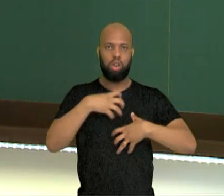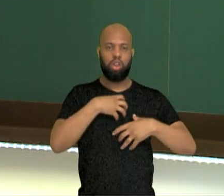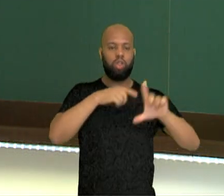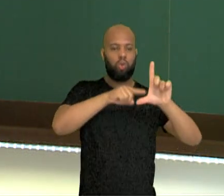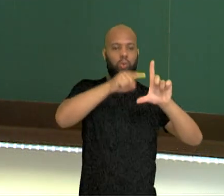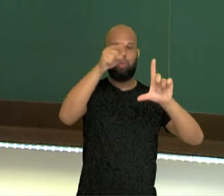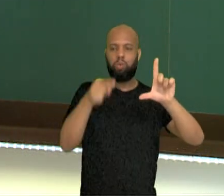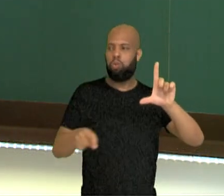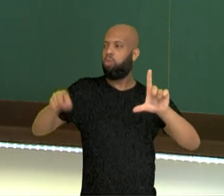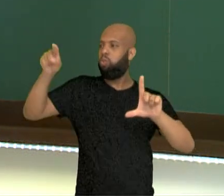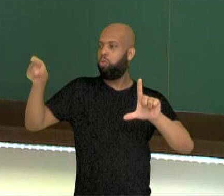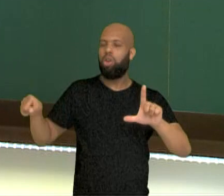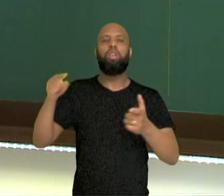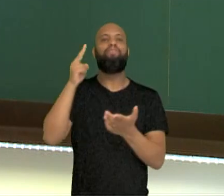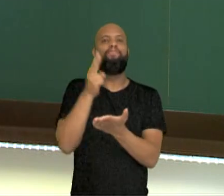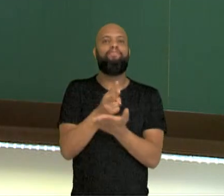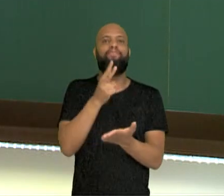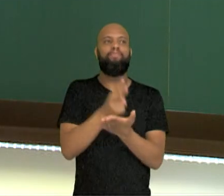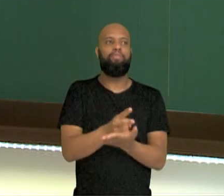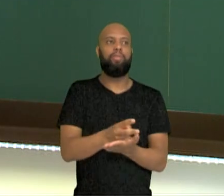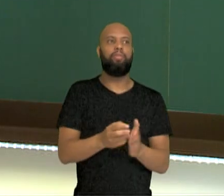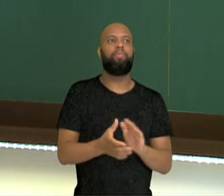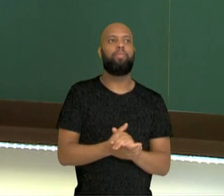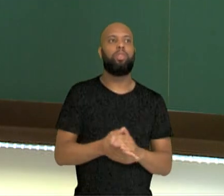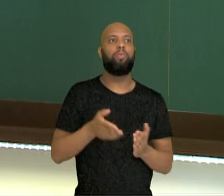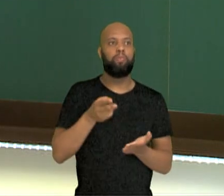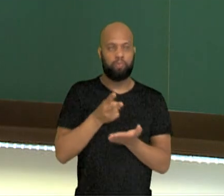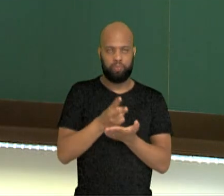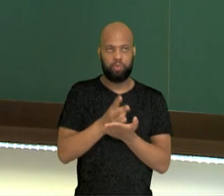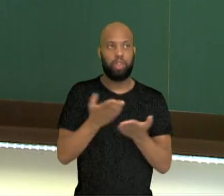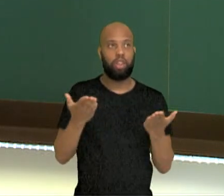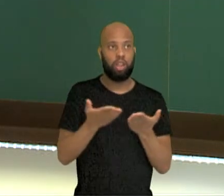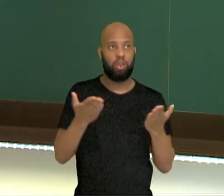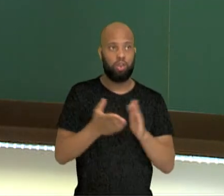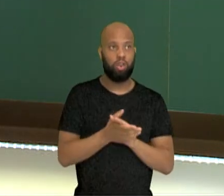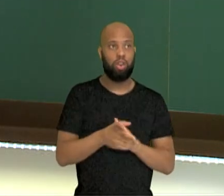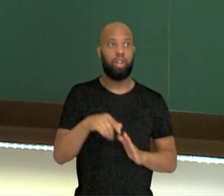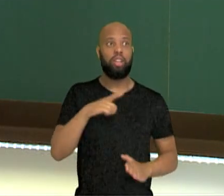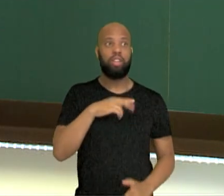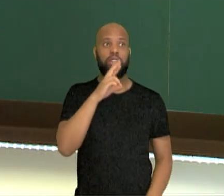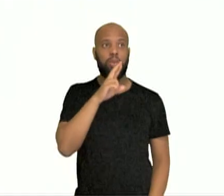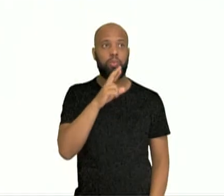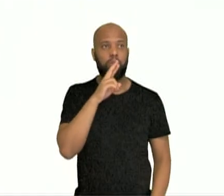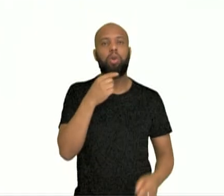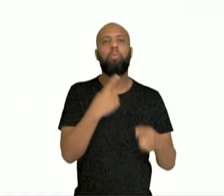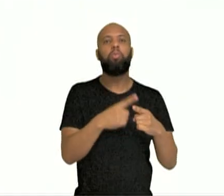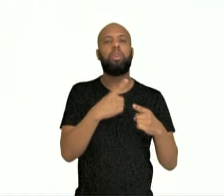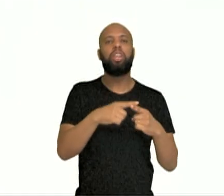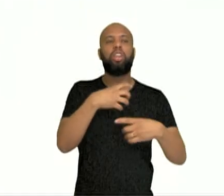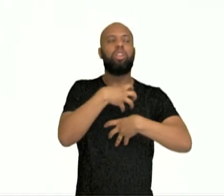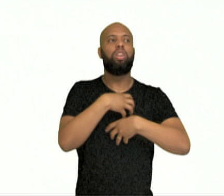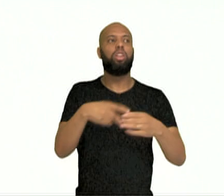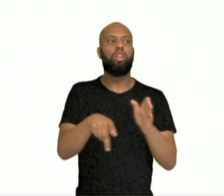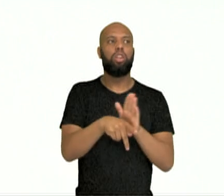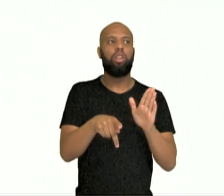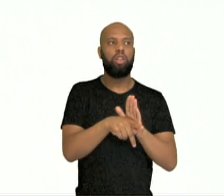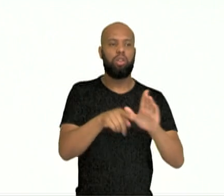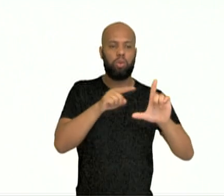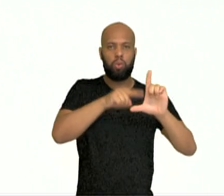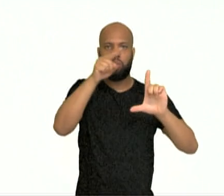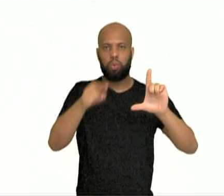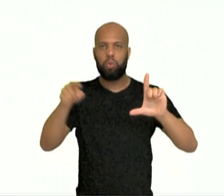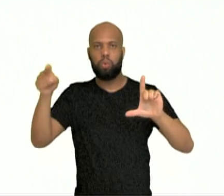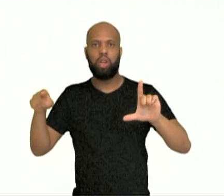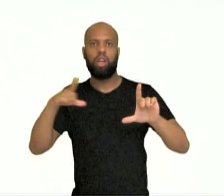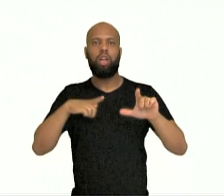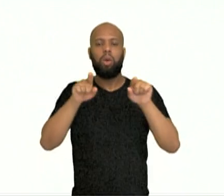que interessante, né? Dando continuidade aqui, né, eu já tenho a resposta, né? Por que ela é uma senoide? Por causa da